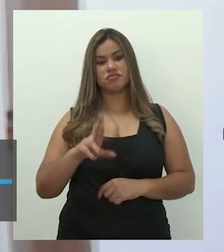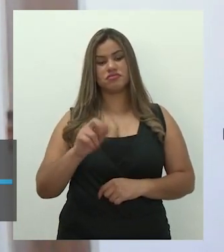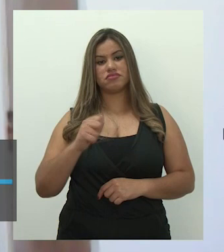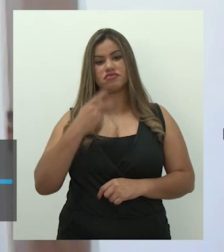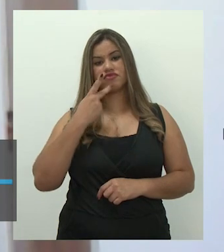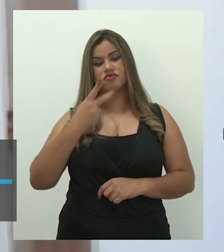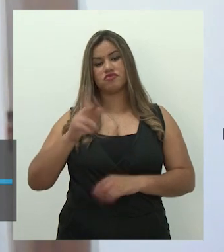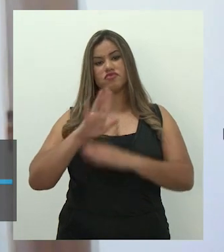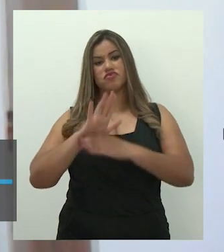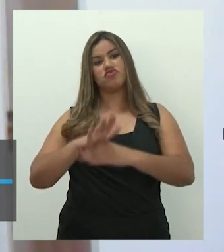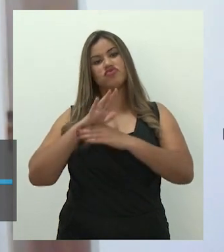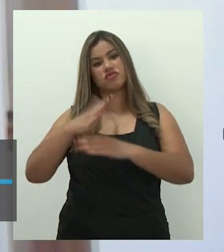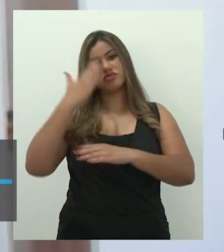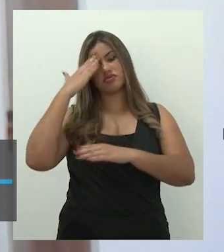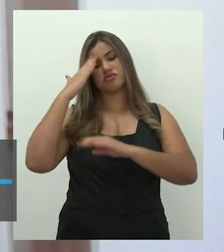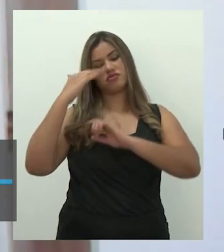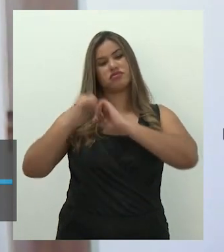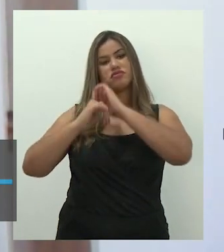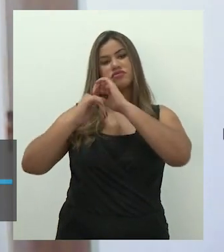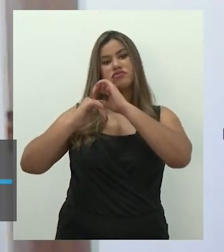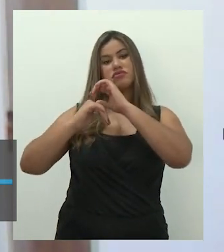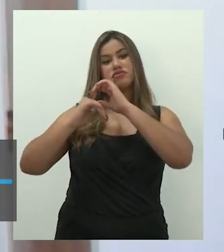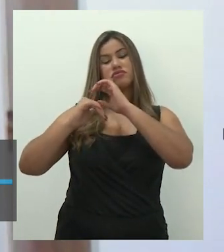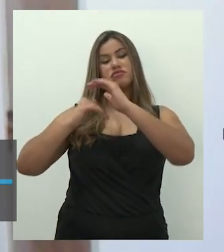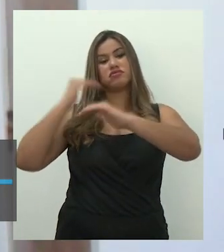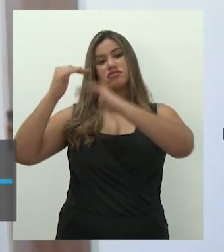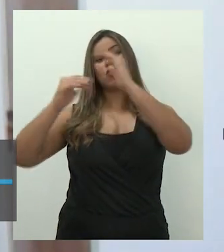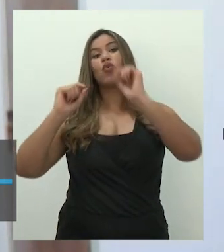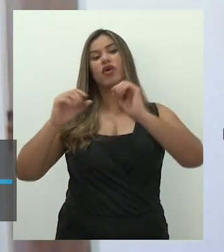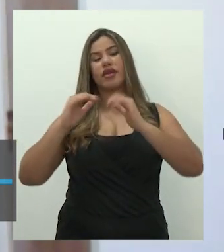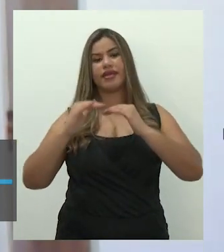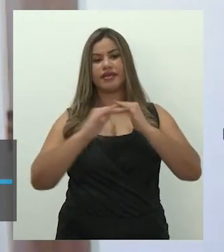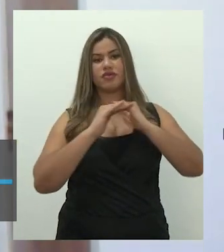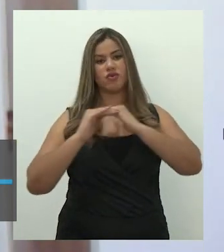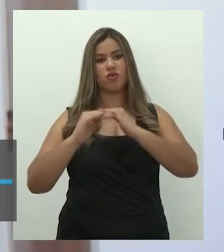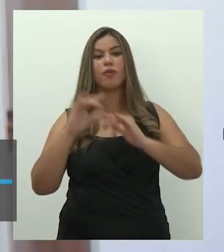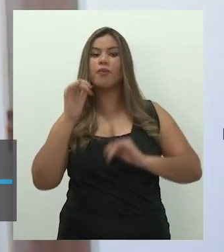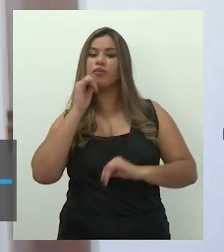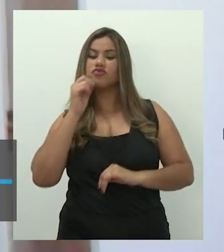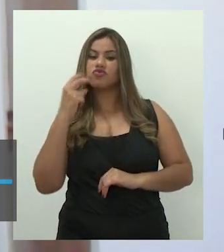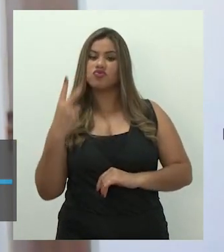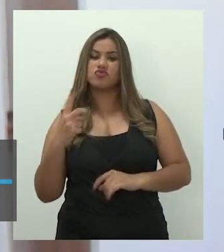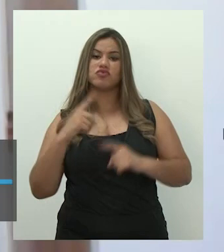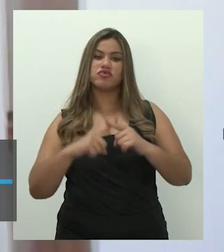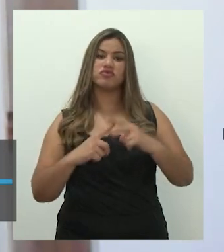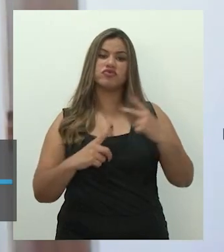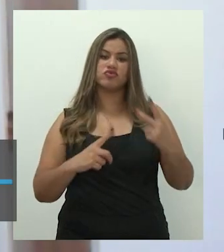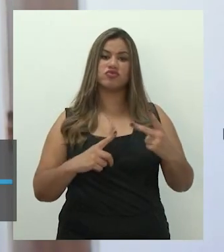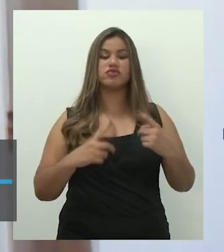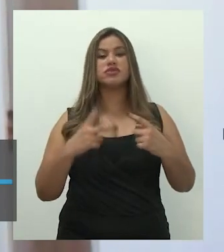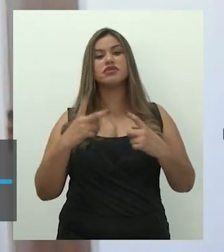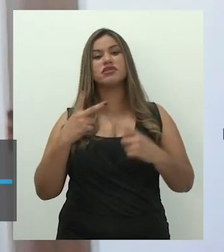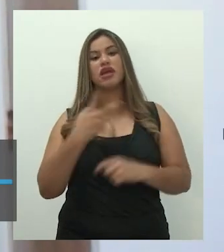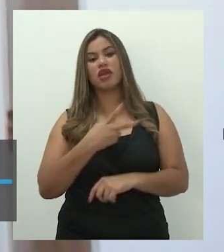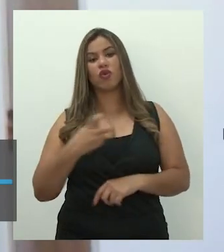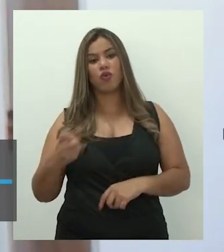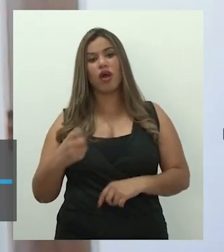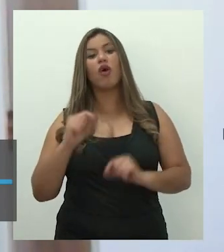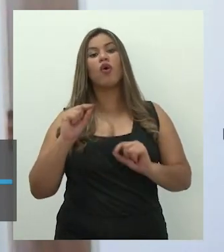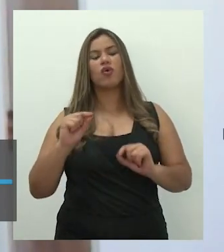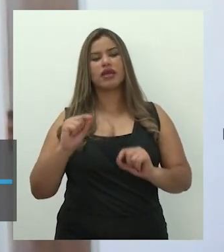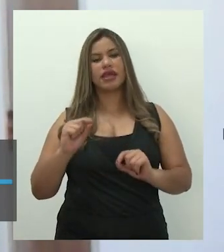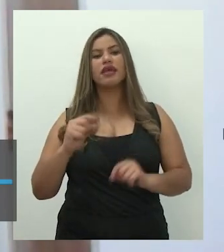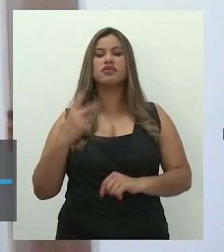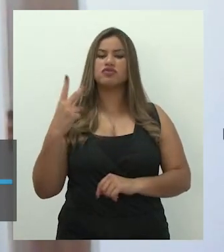ajudar a desenvolver o conceito de equivalência. Por exemplo, 2 vezes 2 é igual a 2 mais 2.